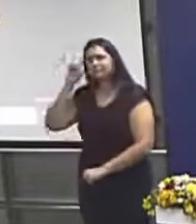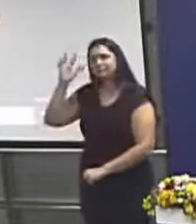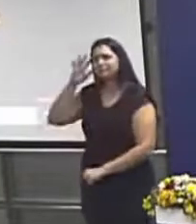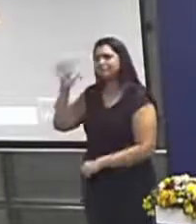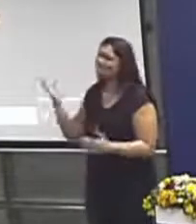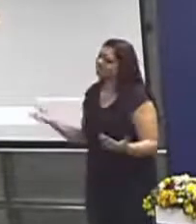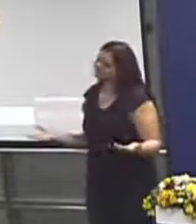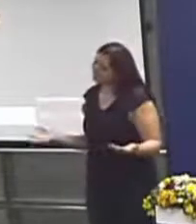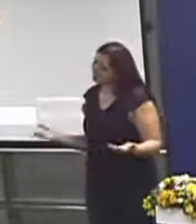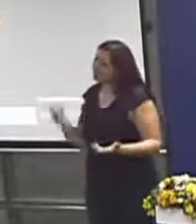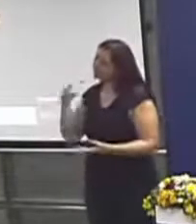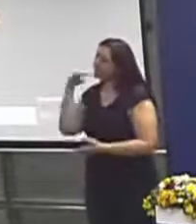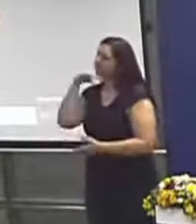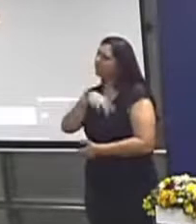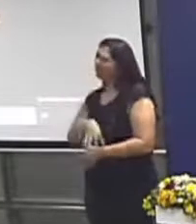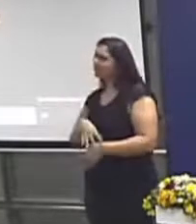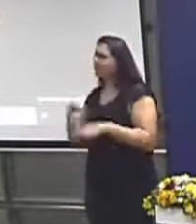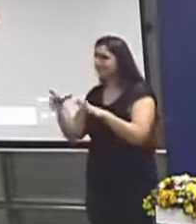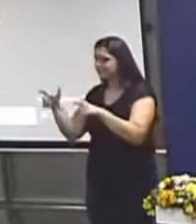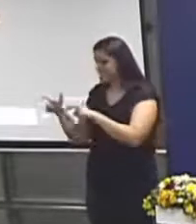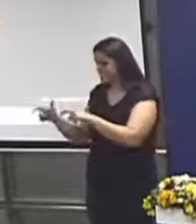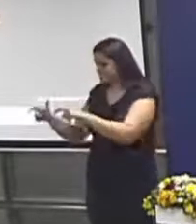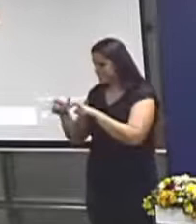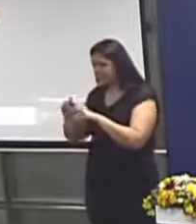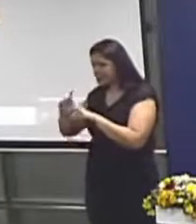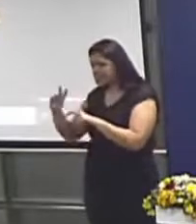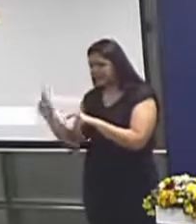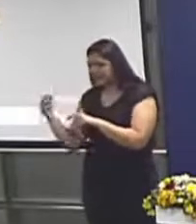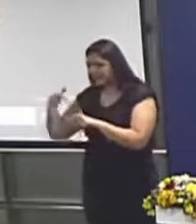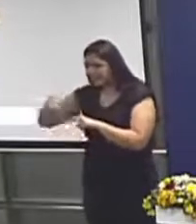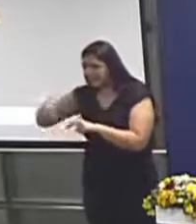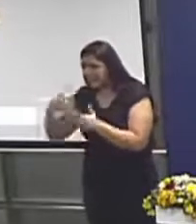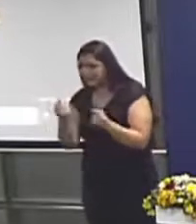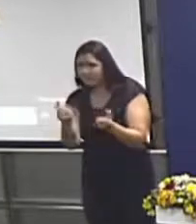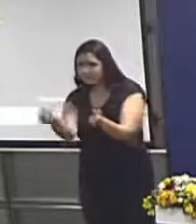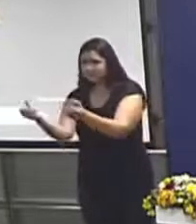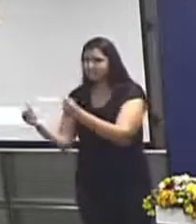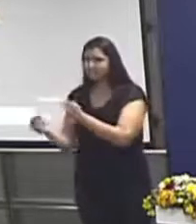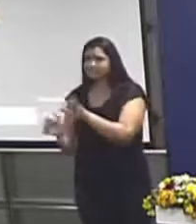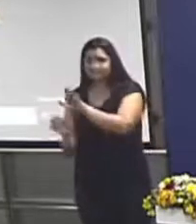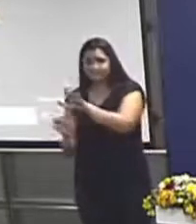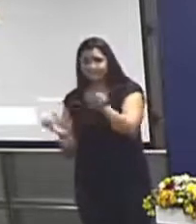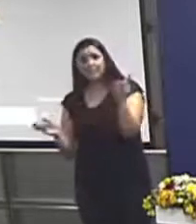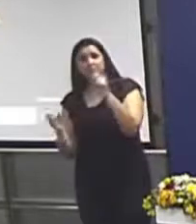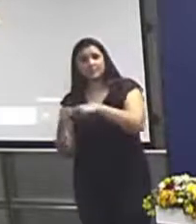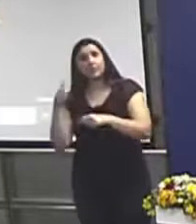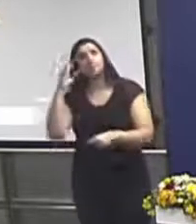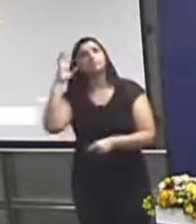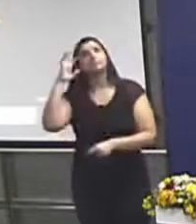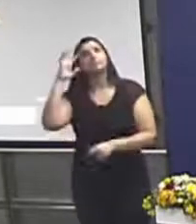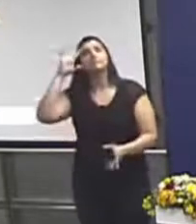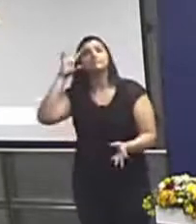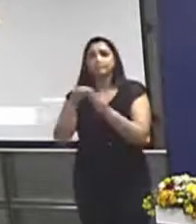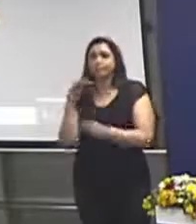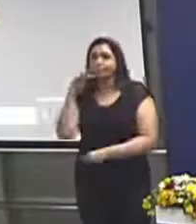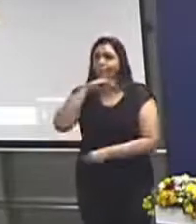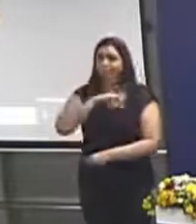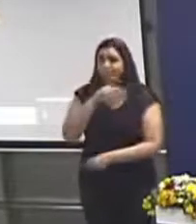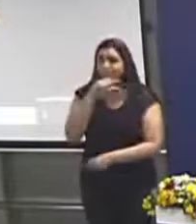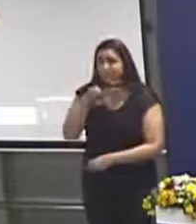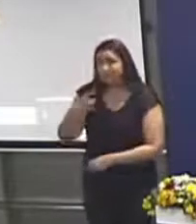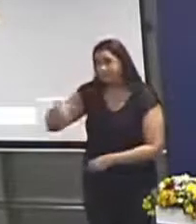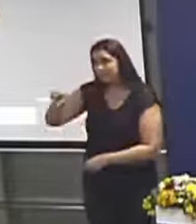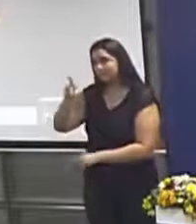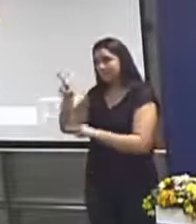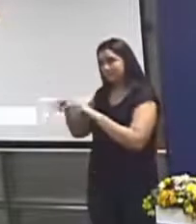e convenhamos. Será que o seu departamento é de recursos humanos? Daqui a pouco eu volto com as ideias finais, enquanto você fica